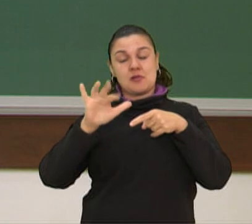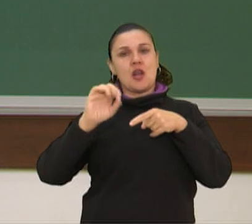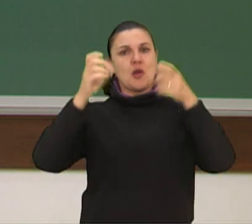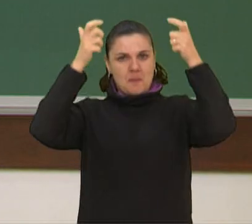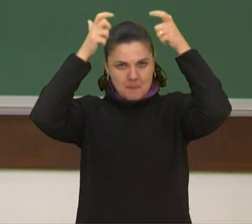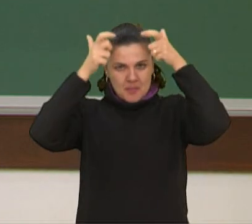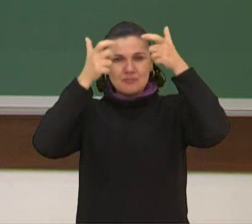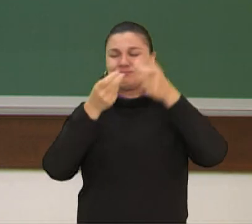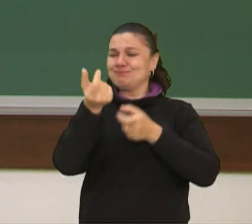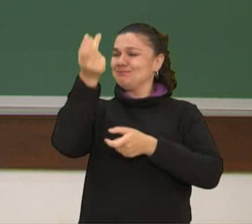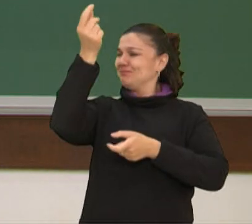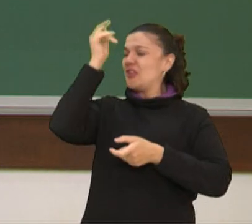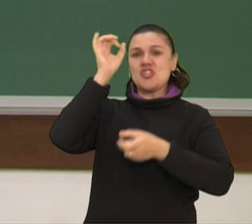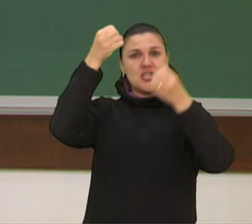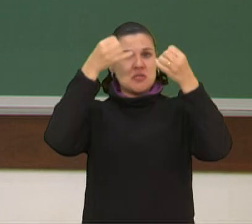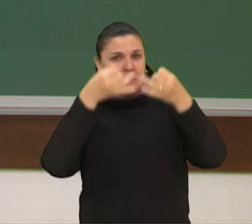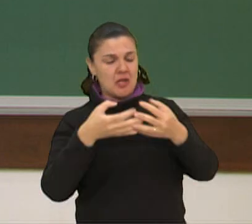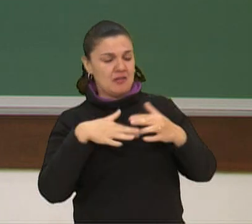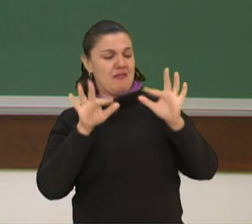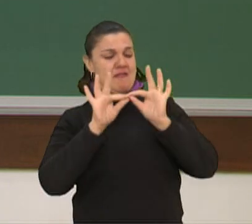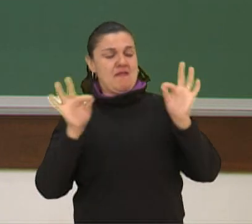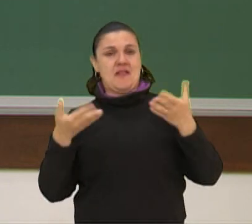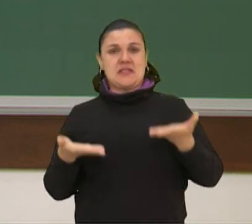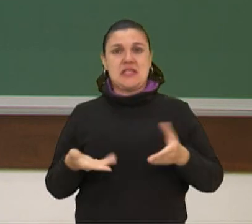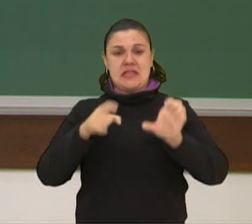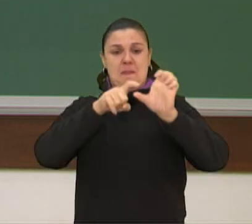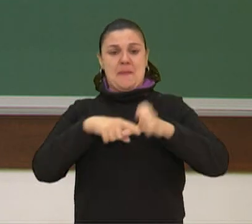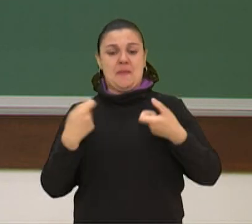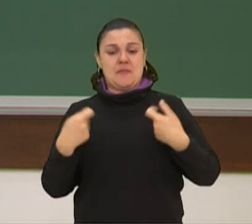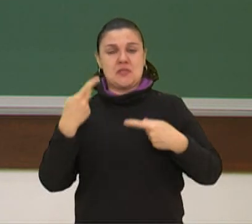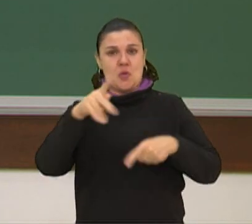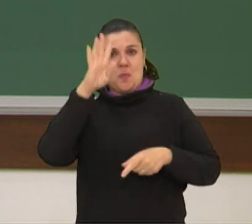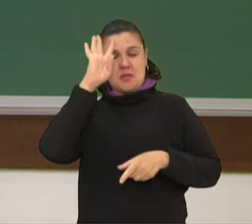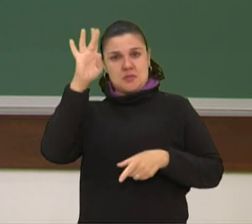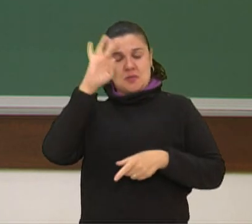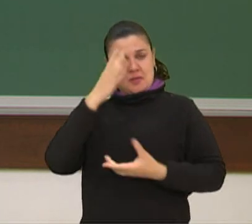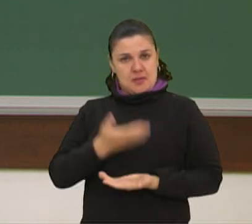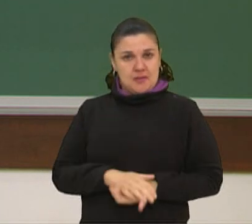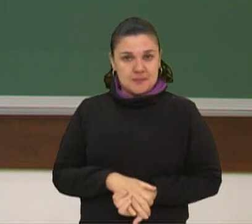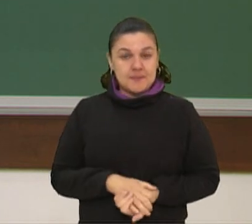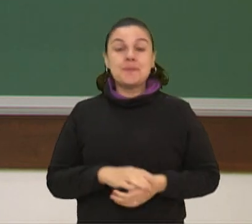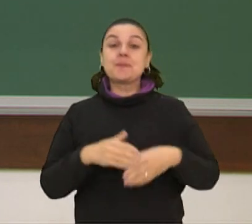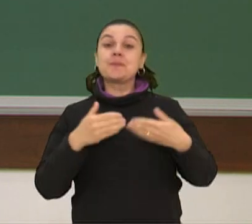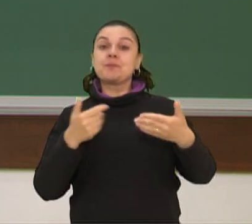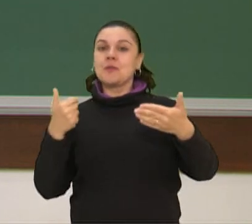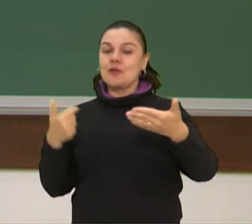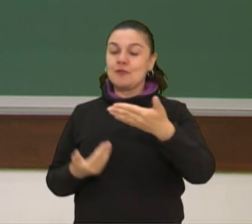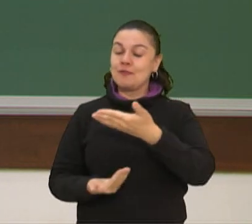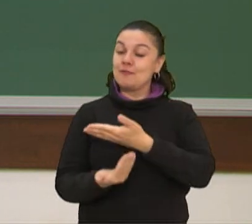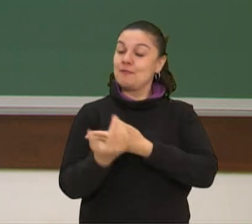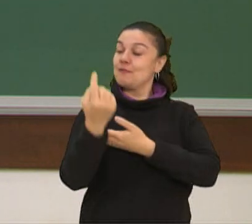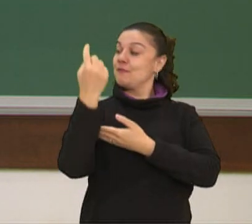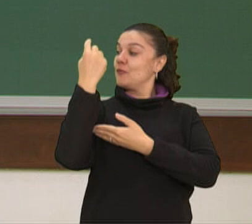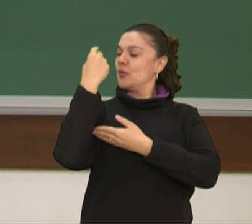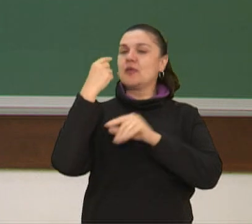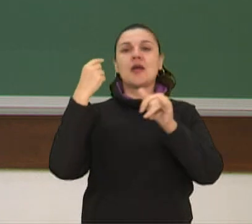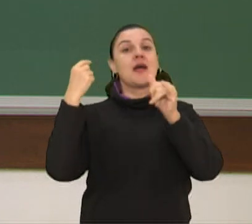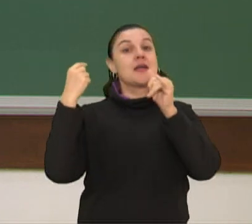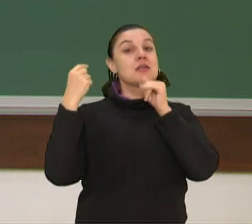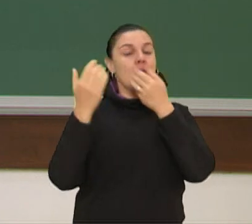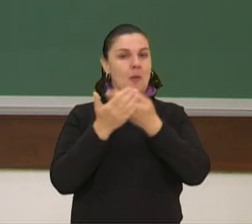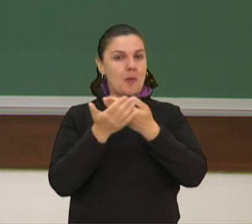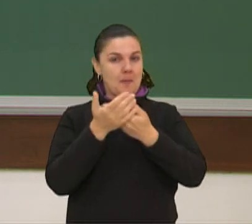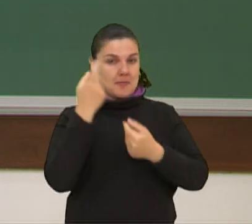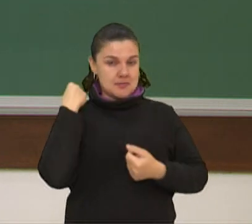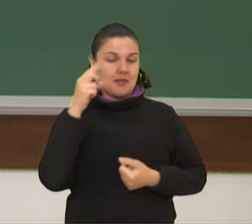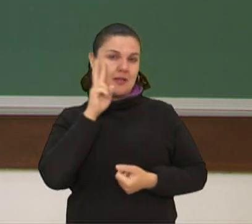frase interessante. Parece até aqueles livros de autoajuda moderno que tantos ouvimos falar por aí.